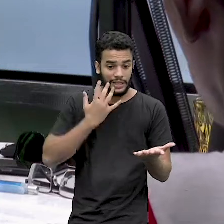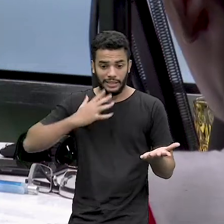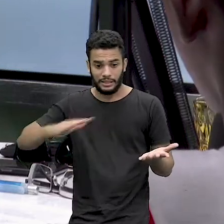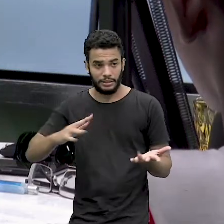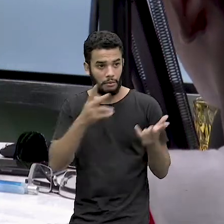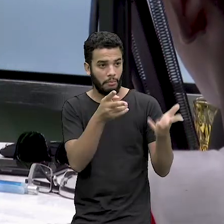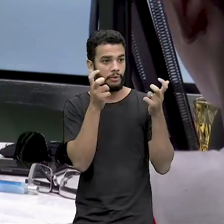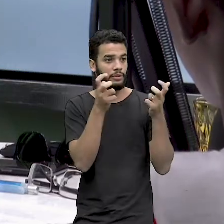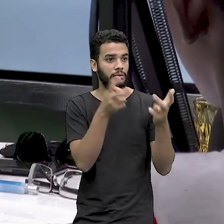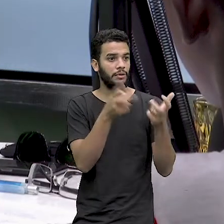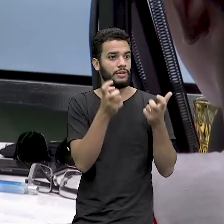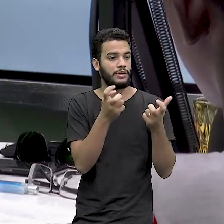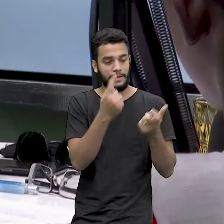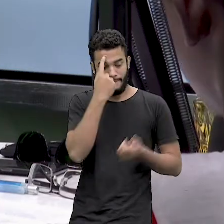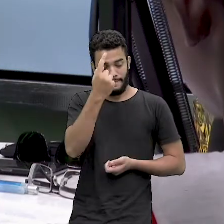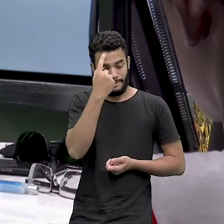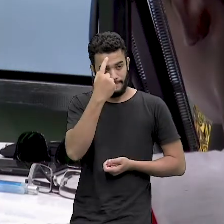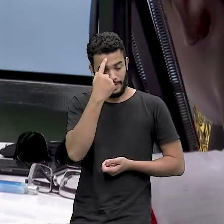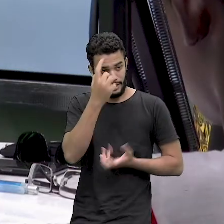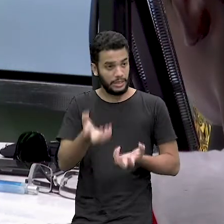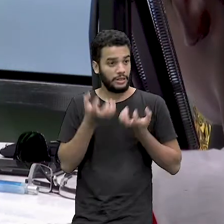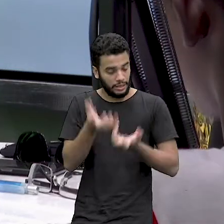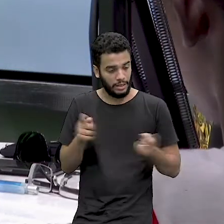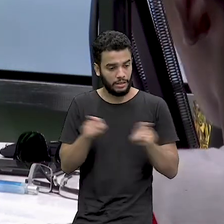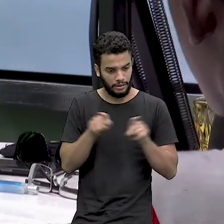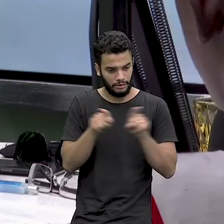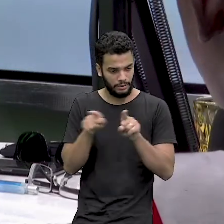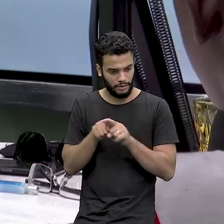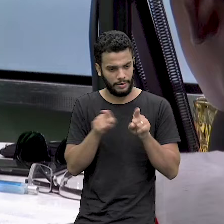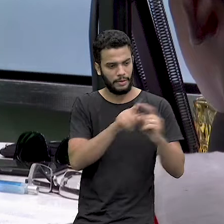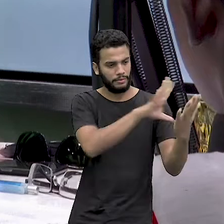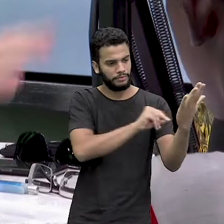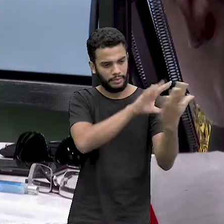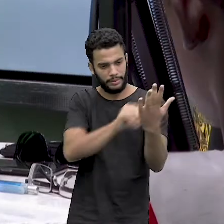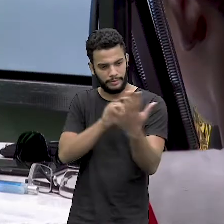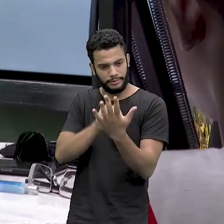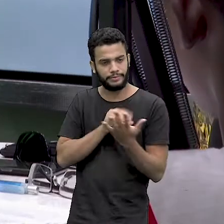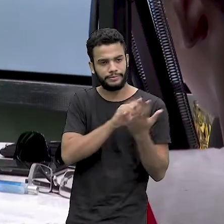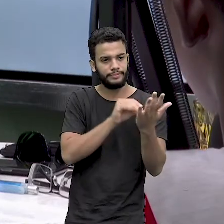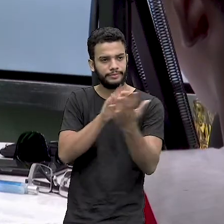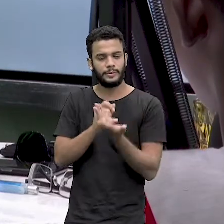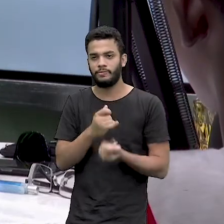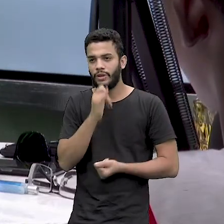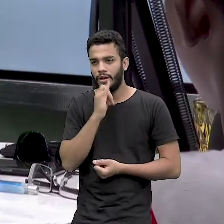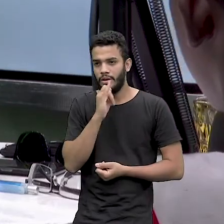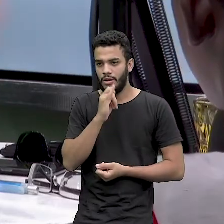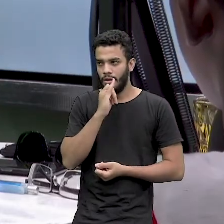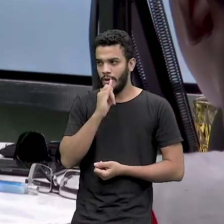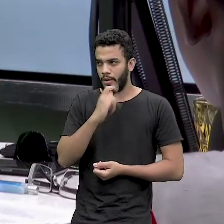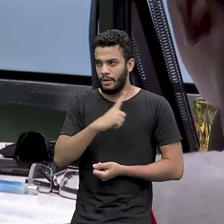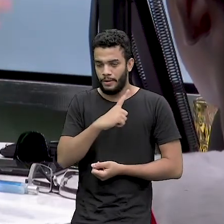as dancinhas, né? Quer dizer, vou dar um exemplo, a dança tradicional da cultura mineira, né?